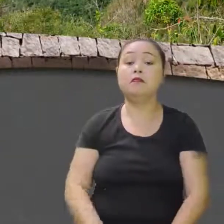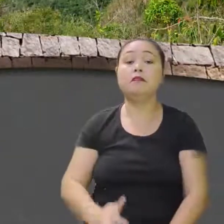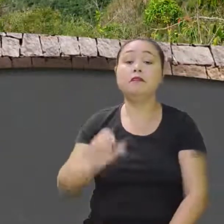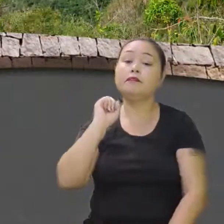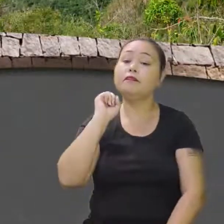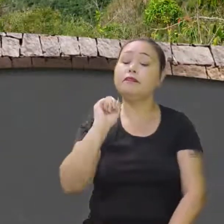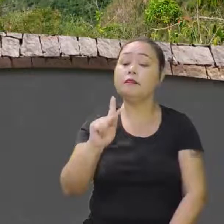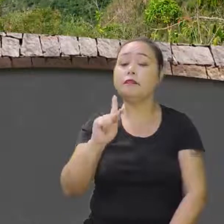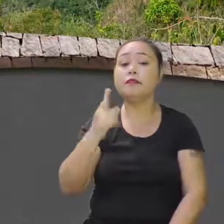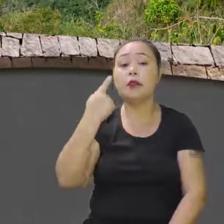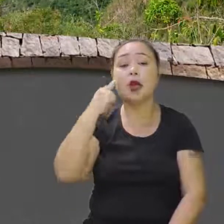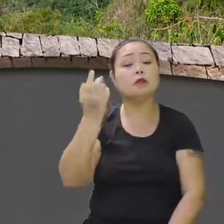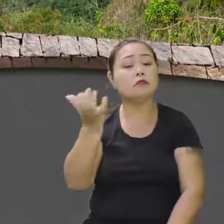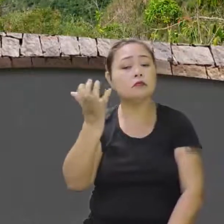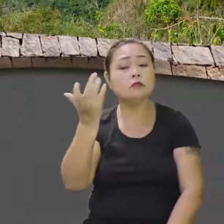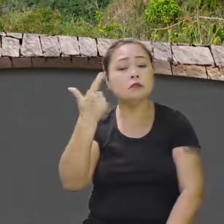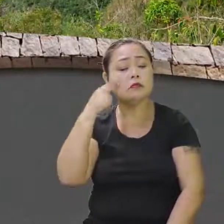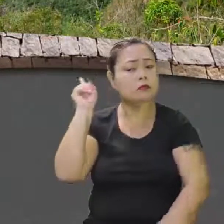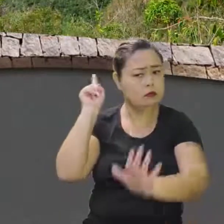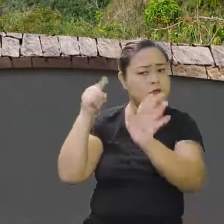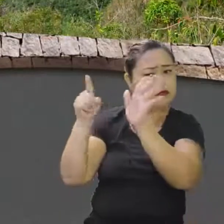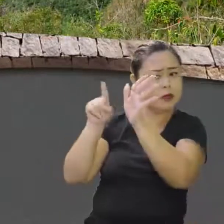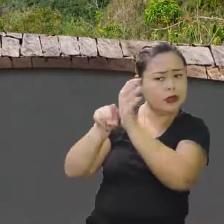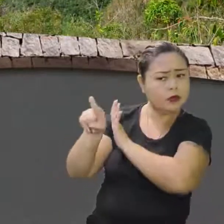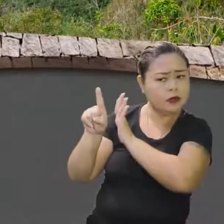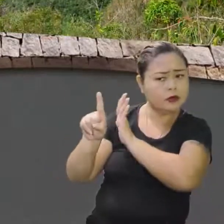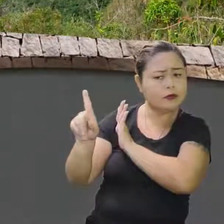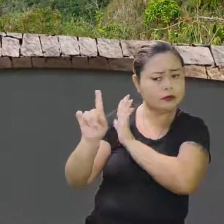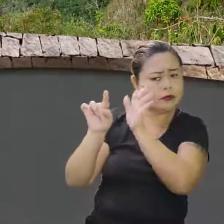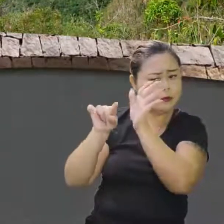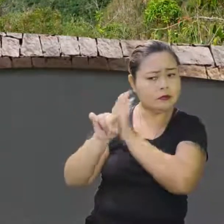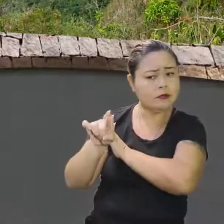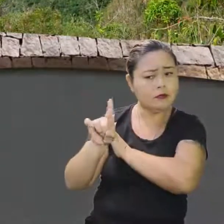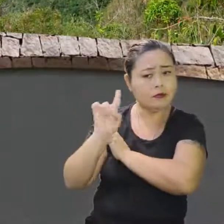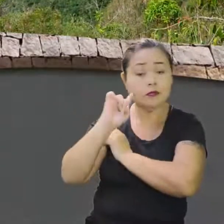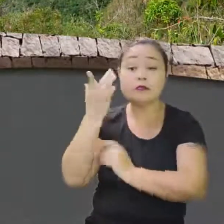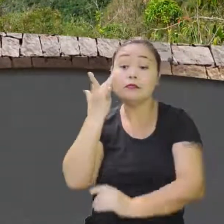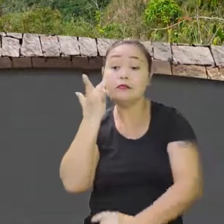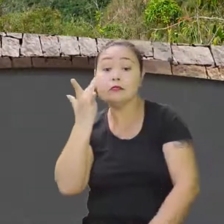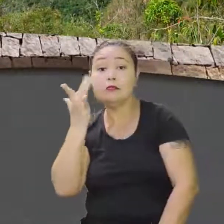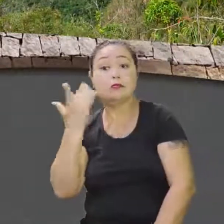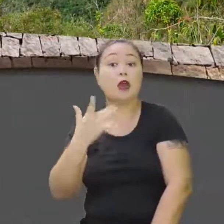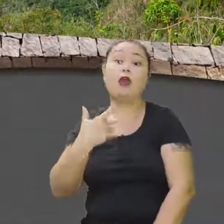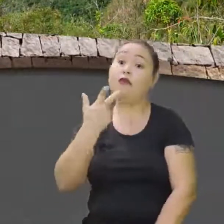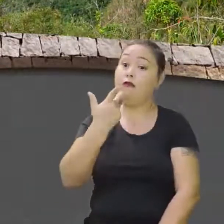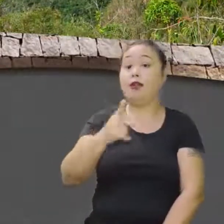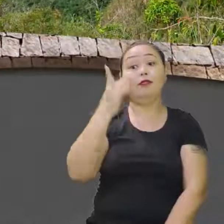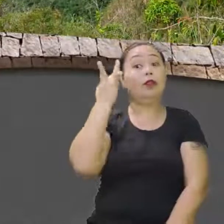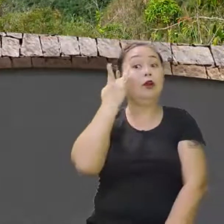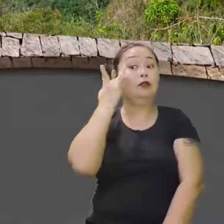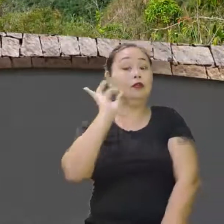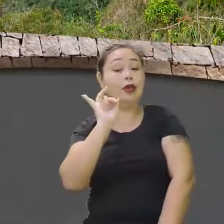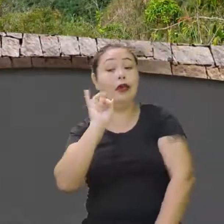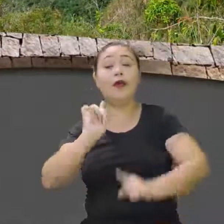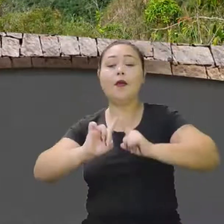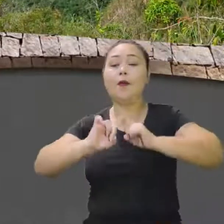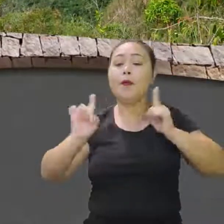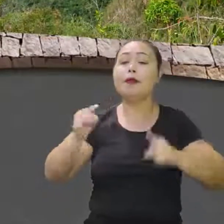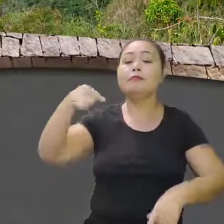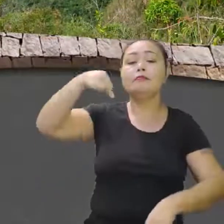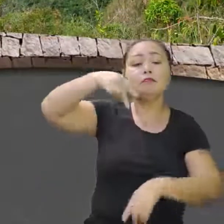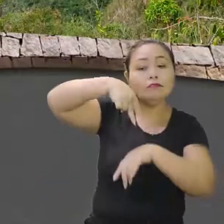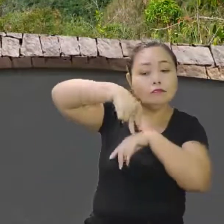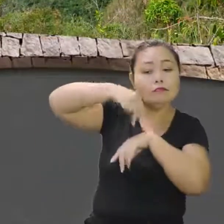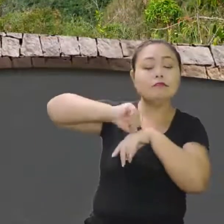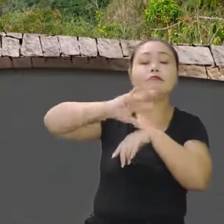Ok? É só você querer, pergunta para mim aí. Tá? Se eu não souber, eu vou dizer, não sei. Mas estou aqui